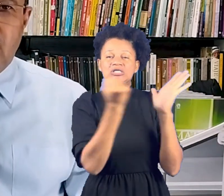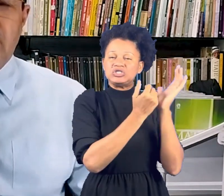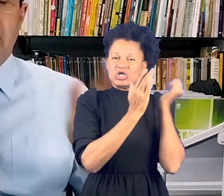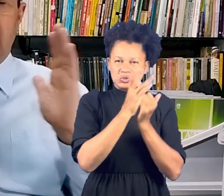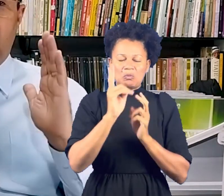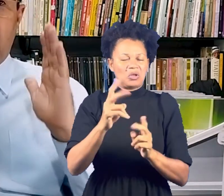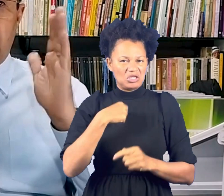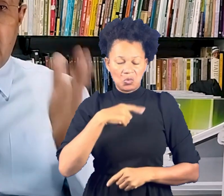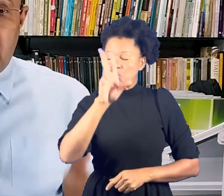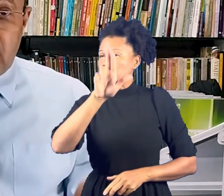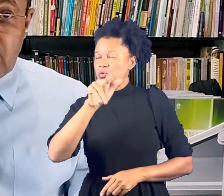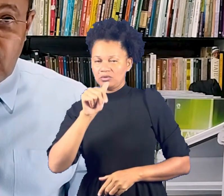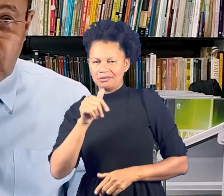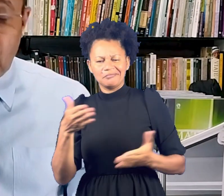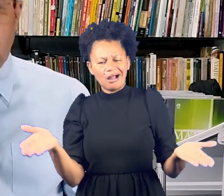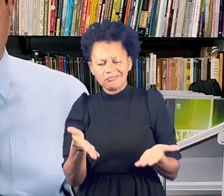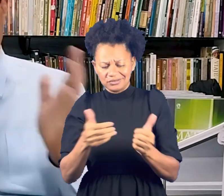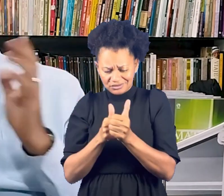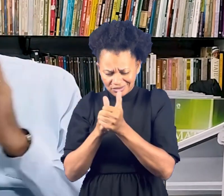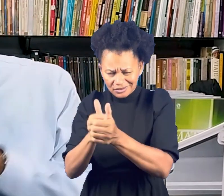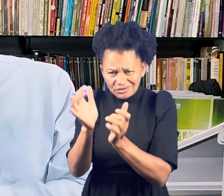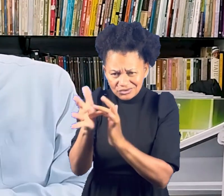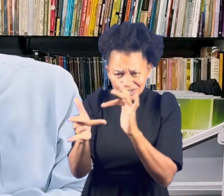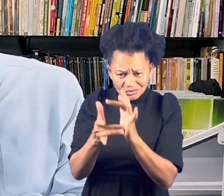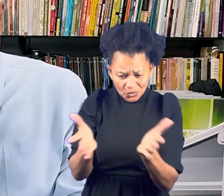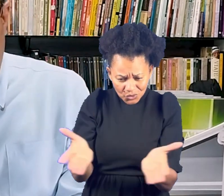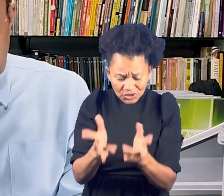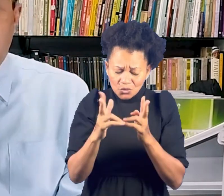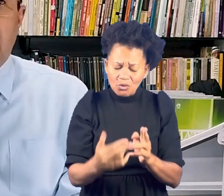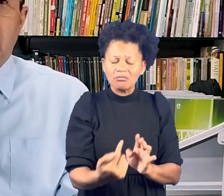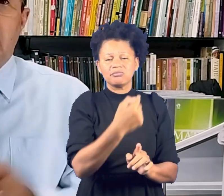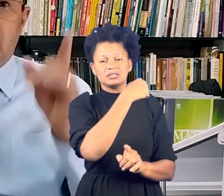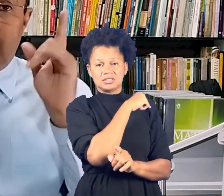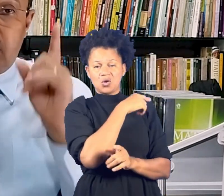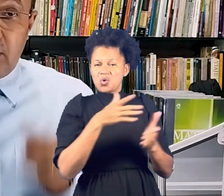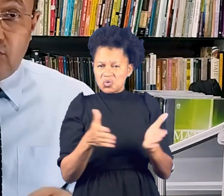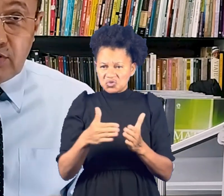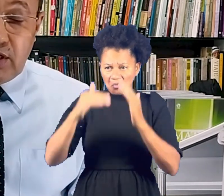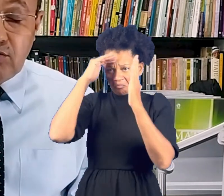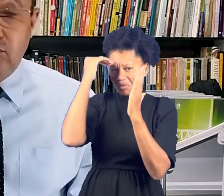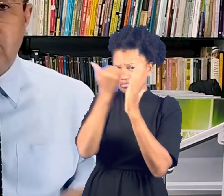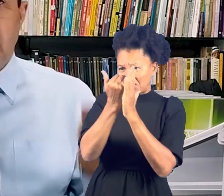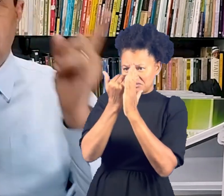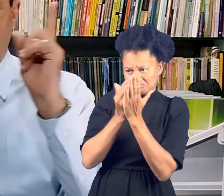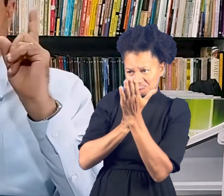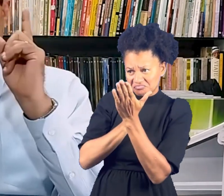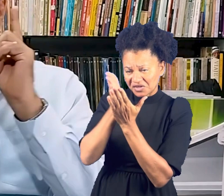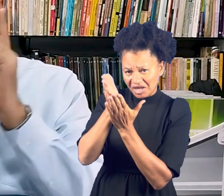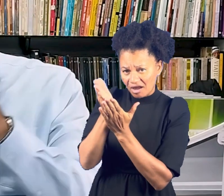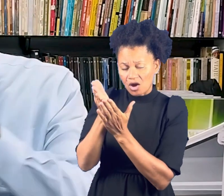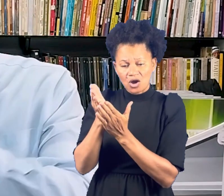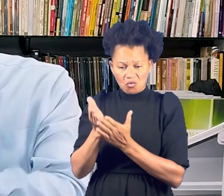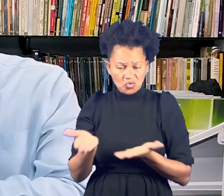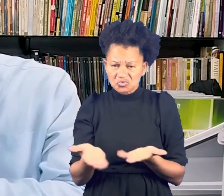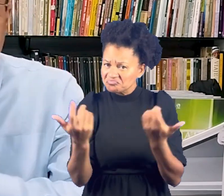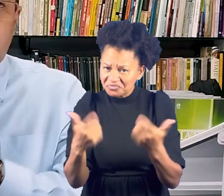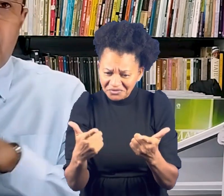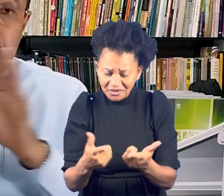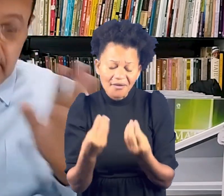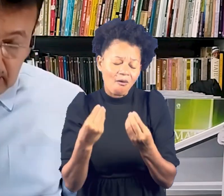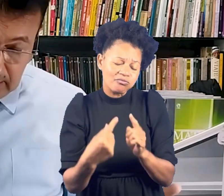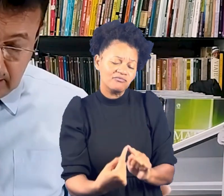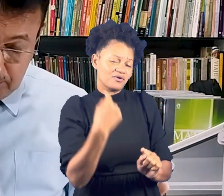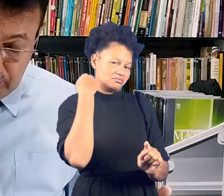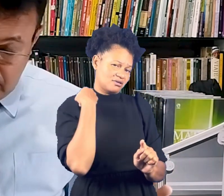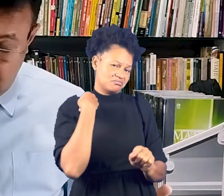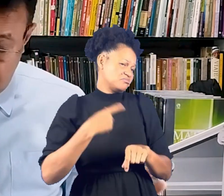seguir Jesus. Se você segue Jesus hoje, você ia seguir lá no passado. Se você não segue hoje, você não seguia no